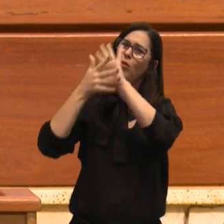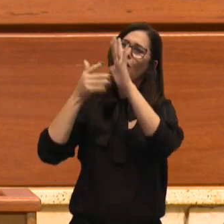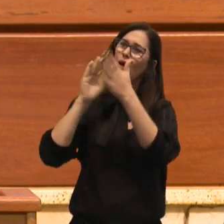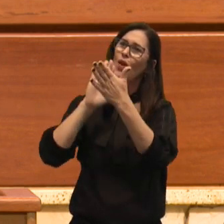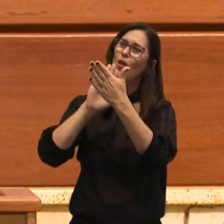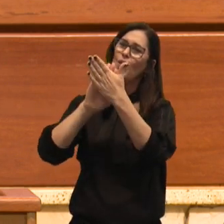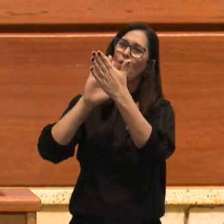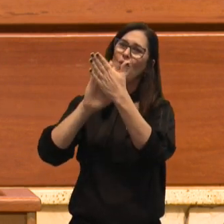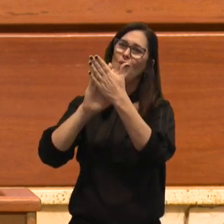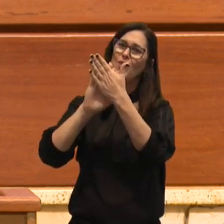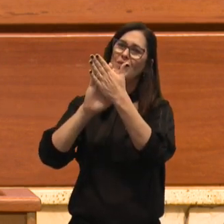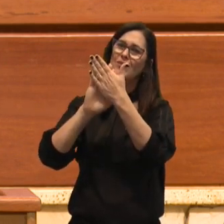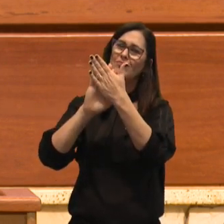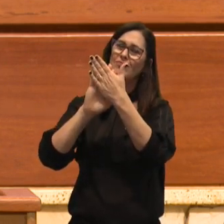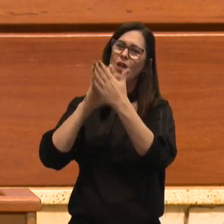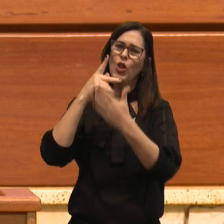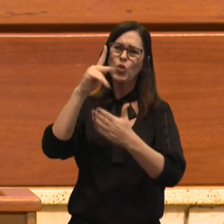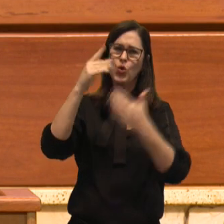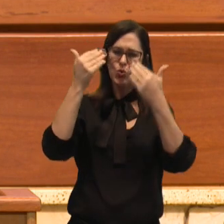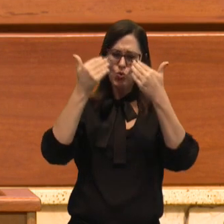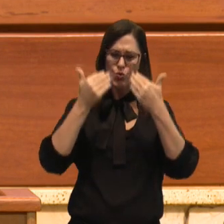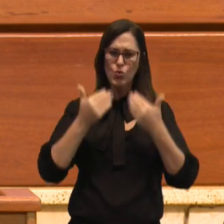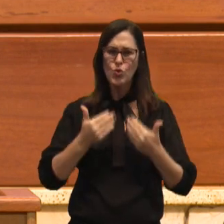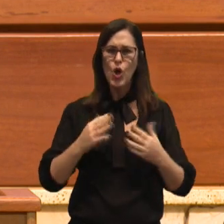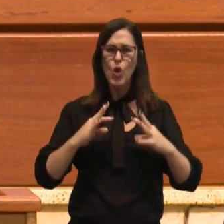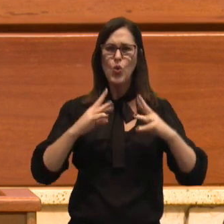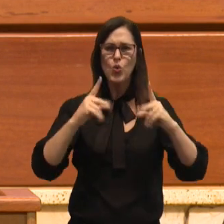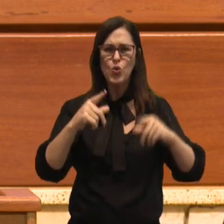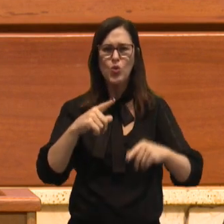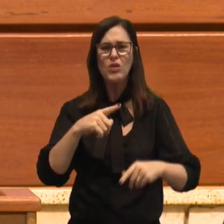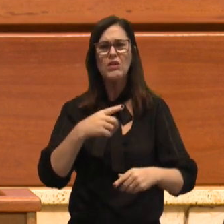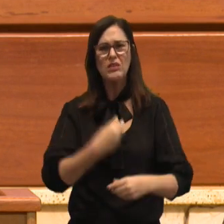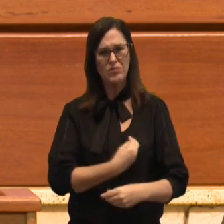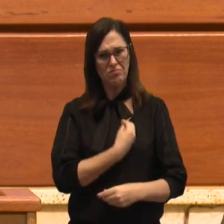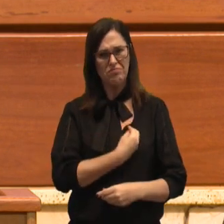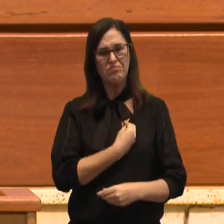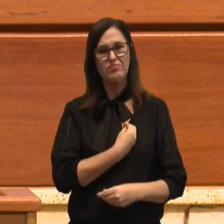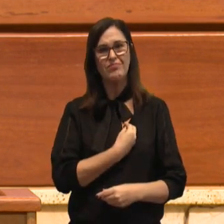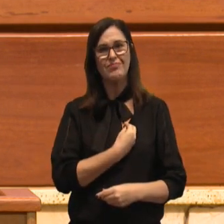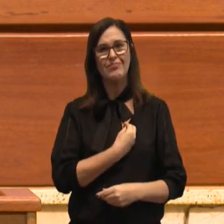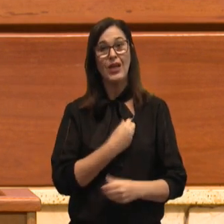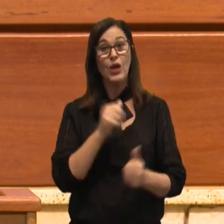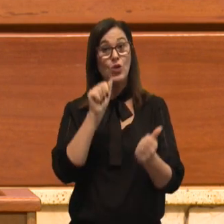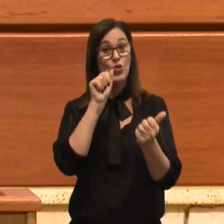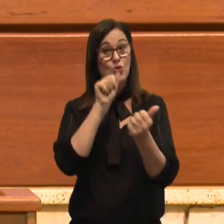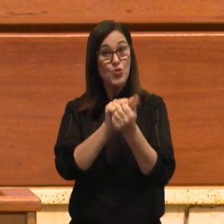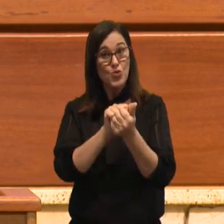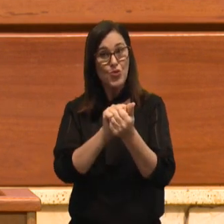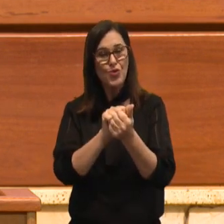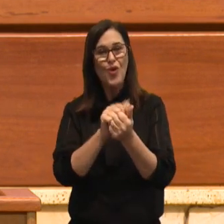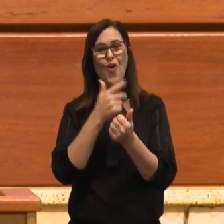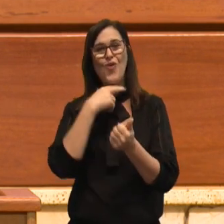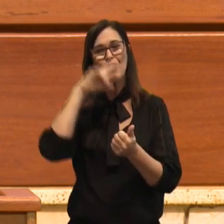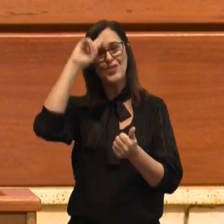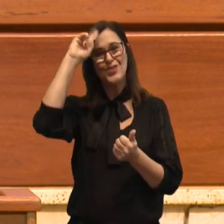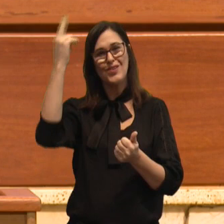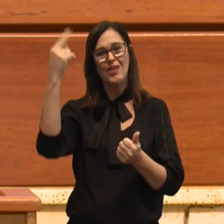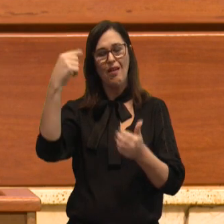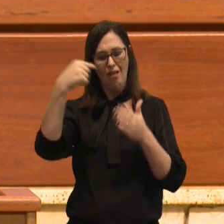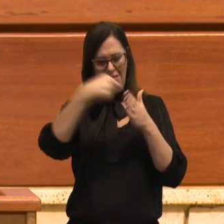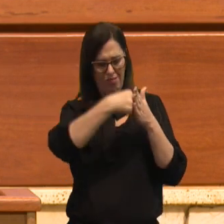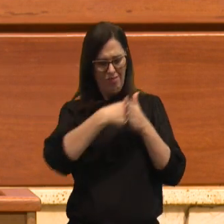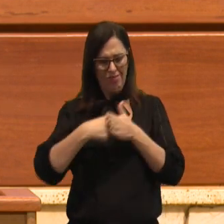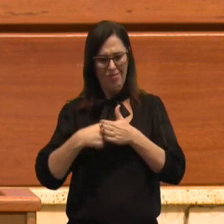louvá-lo com todo o teu ser, com tudo o que tu és, para que o Senhor possa então sondar os